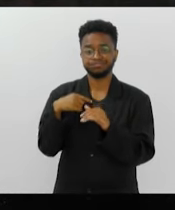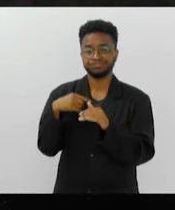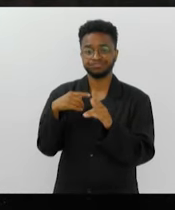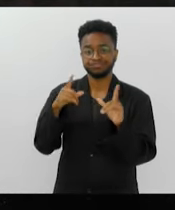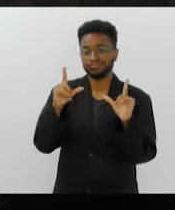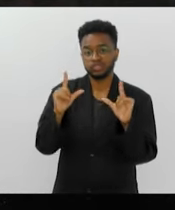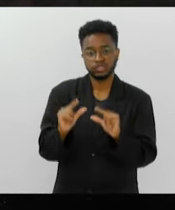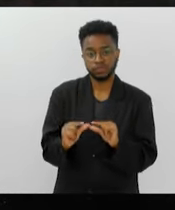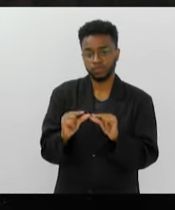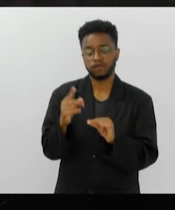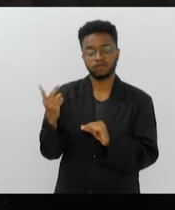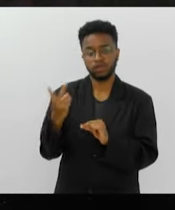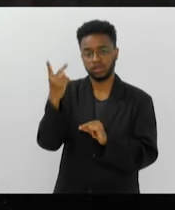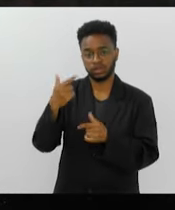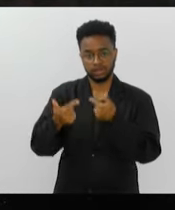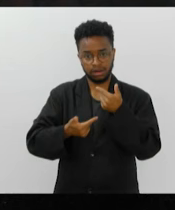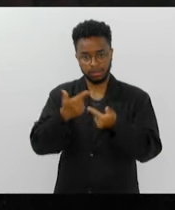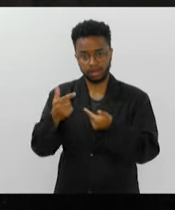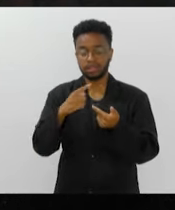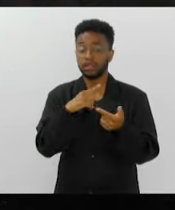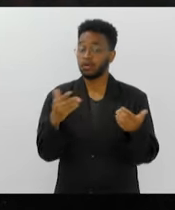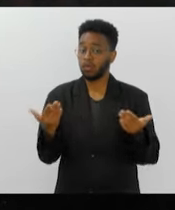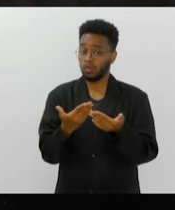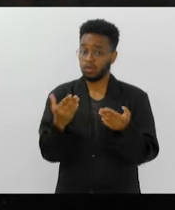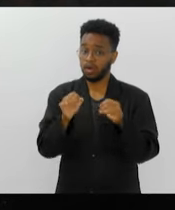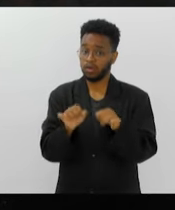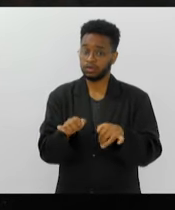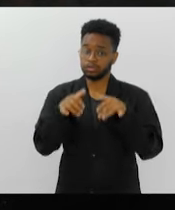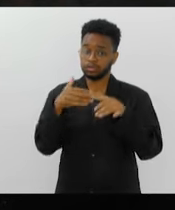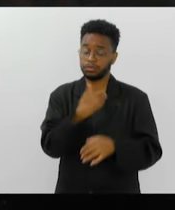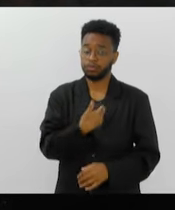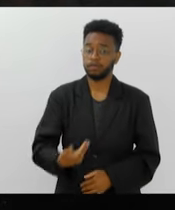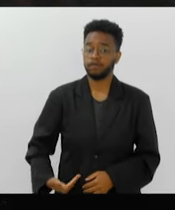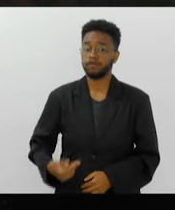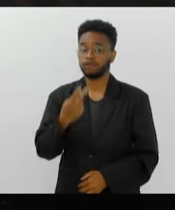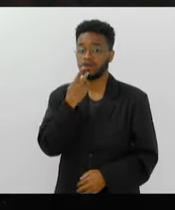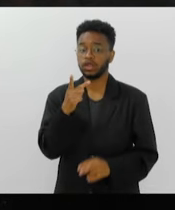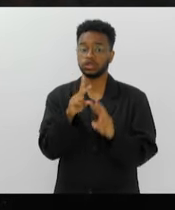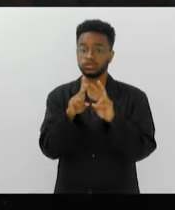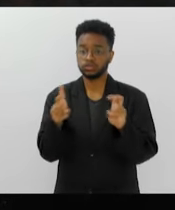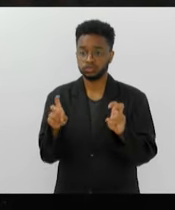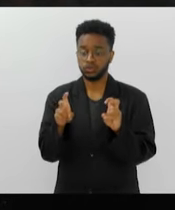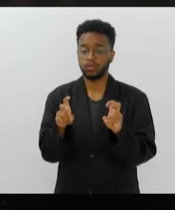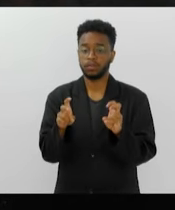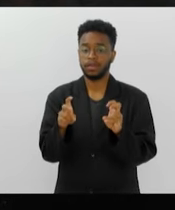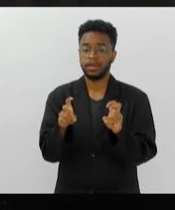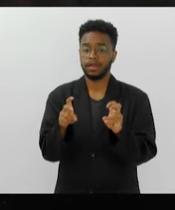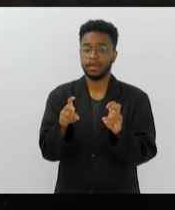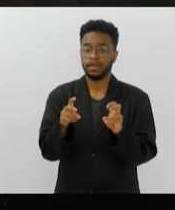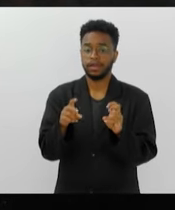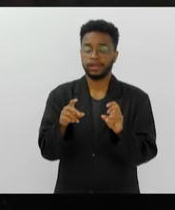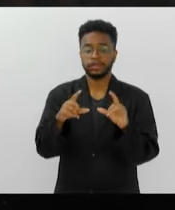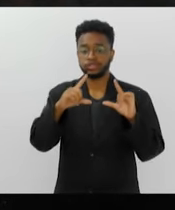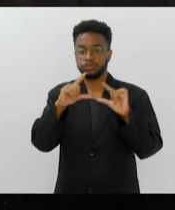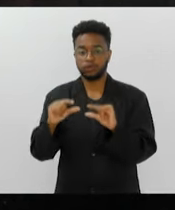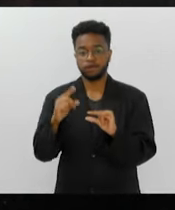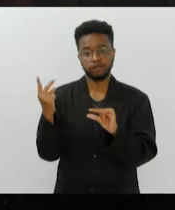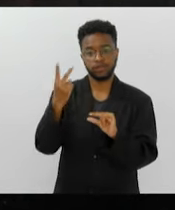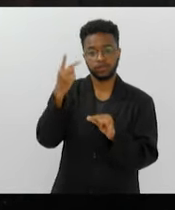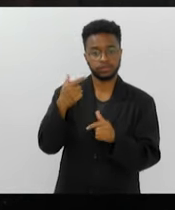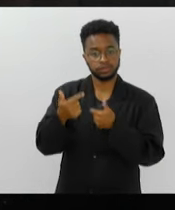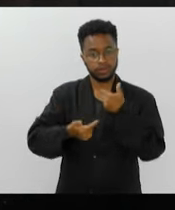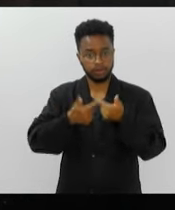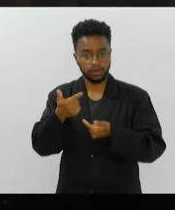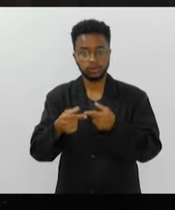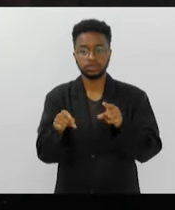audiência pública que tratava da precarização dos trabalhadores com a conivência não só do Parlamento como